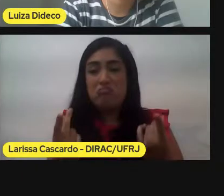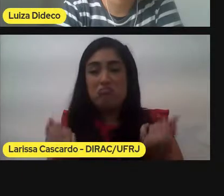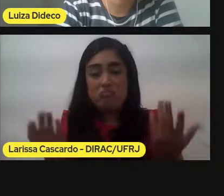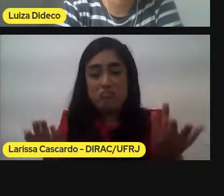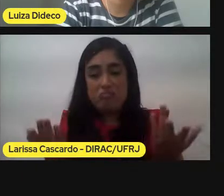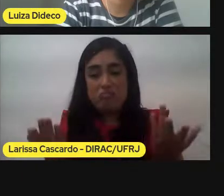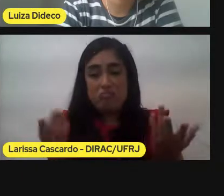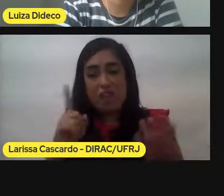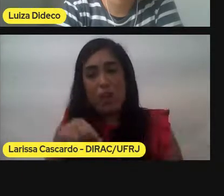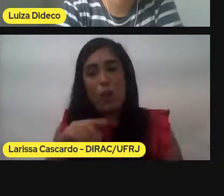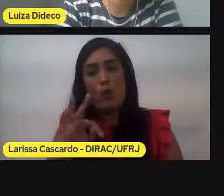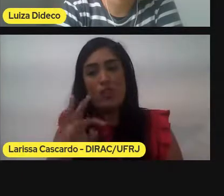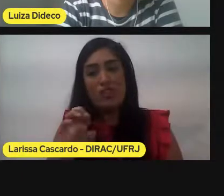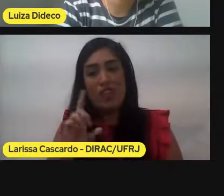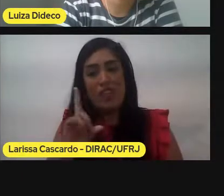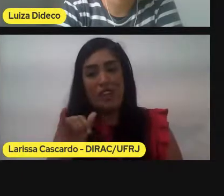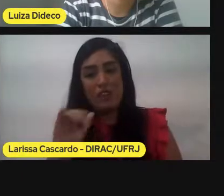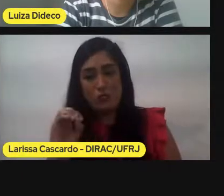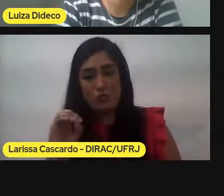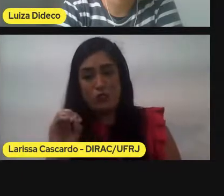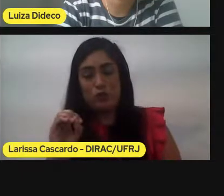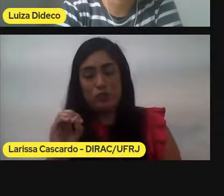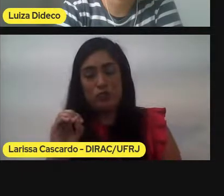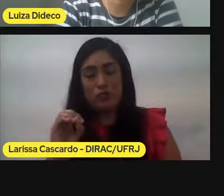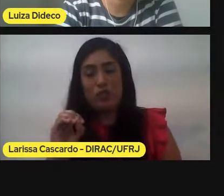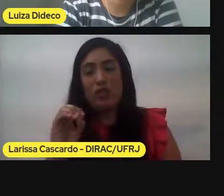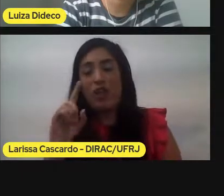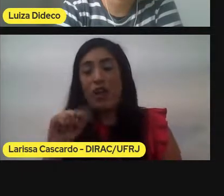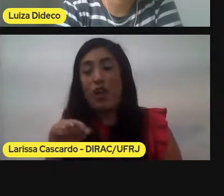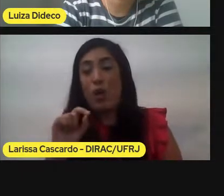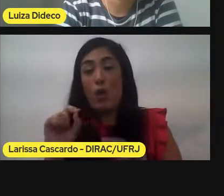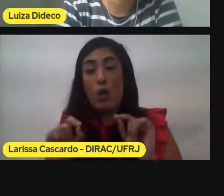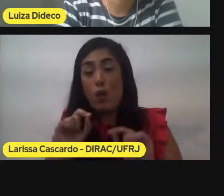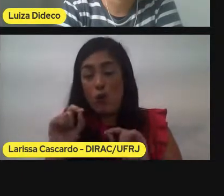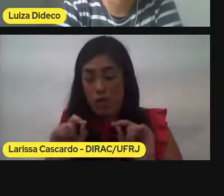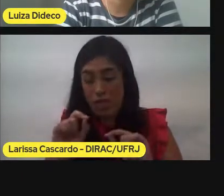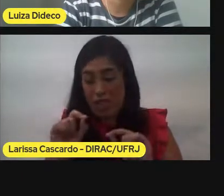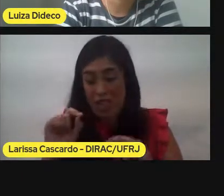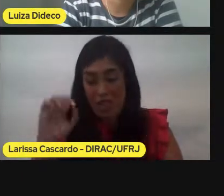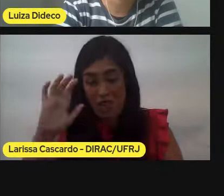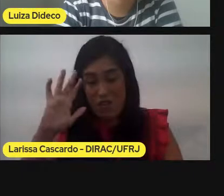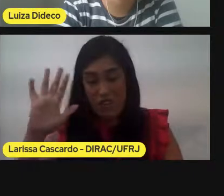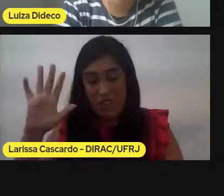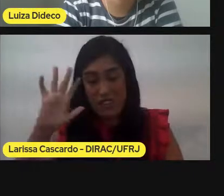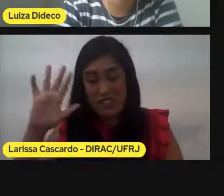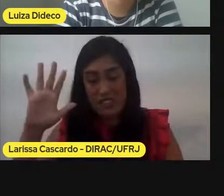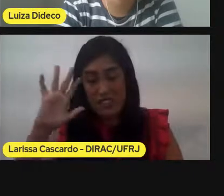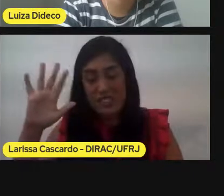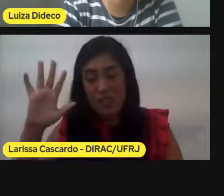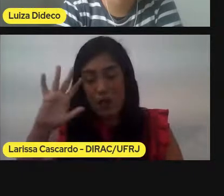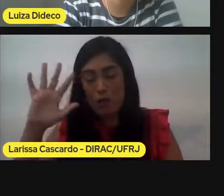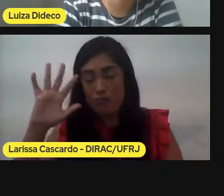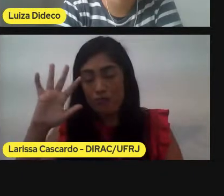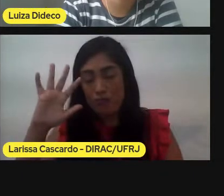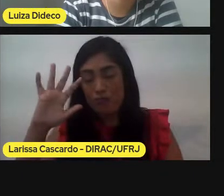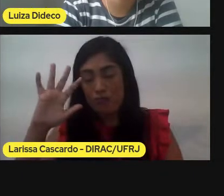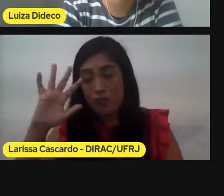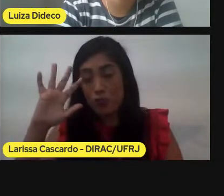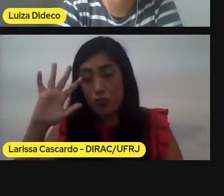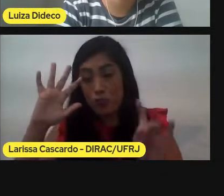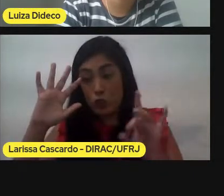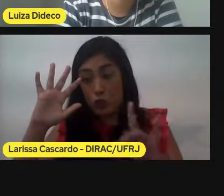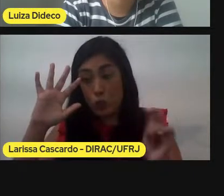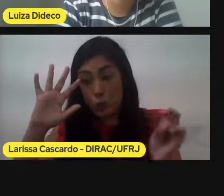Então, o tédio, ele pressupõe um elemento de autorreflexão ou de contemplação que só é possível